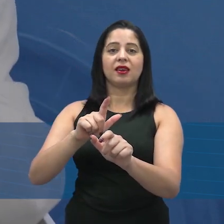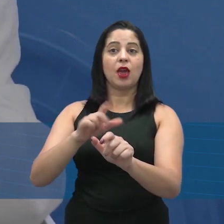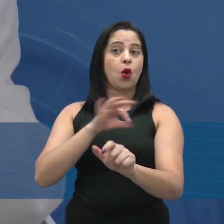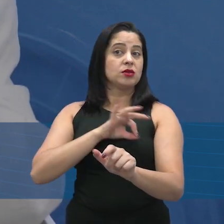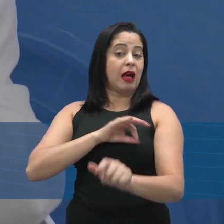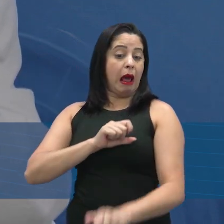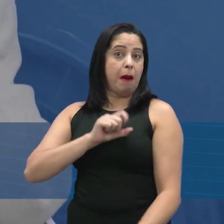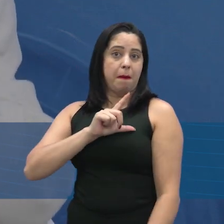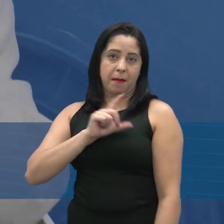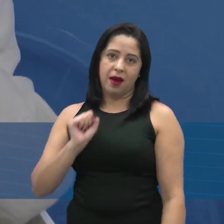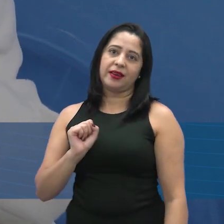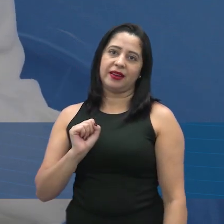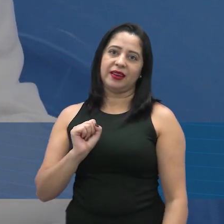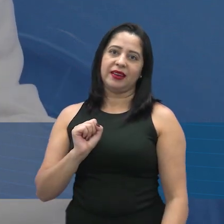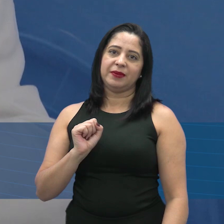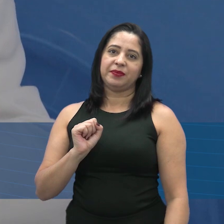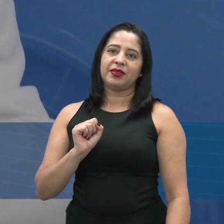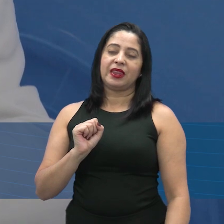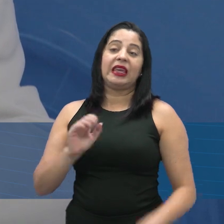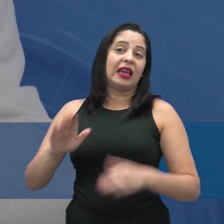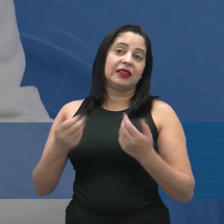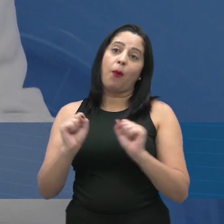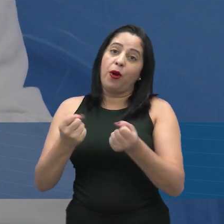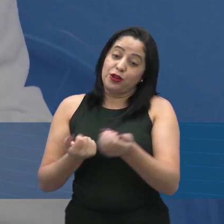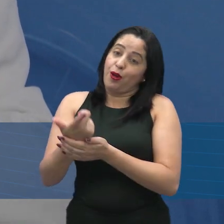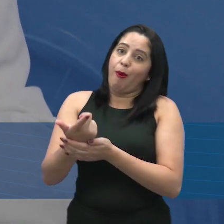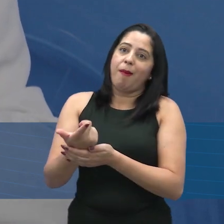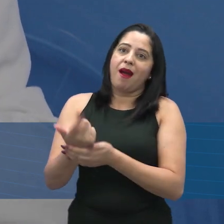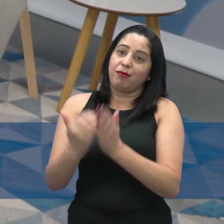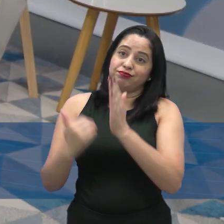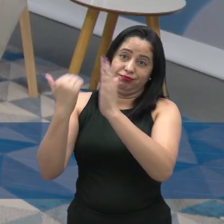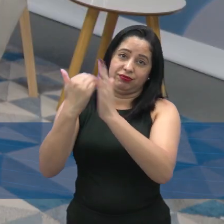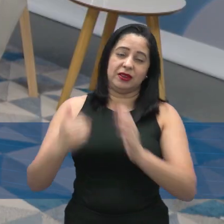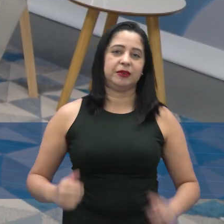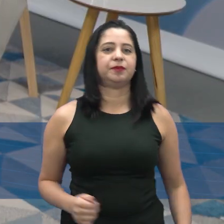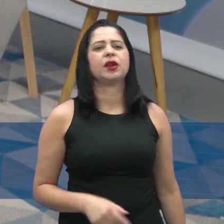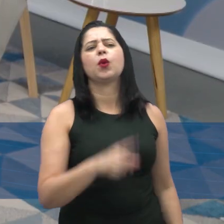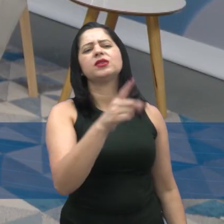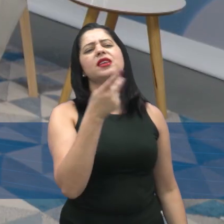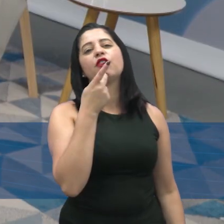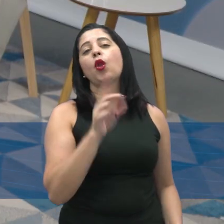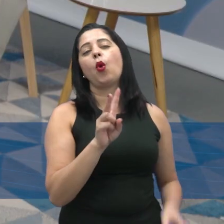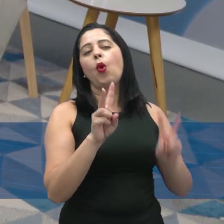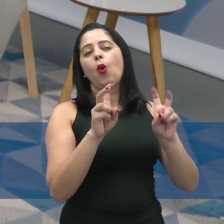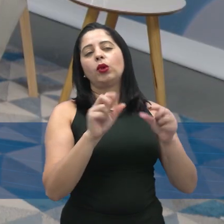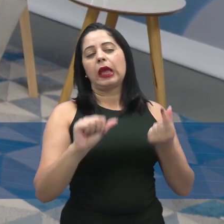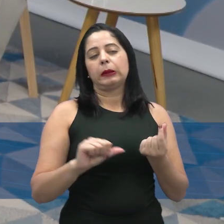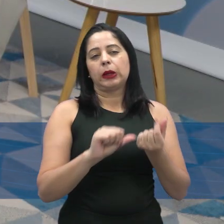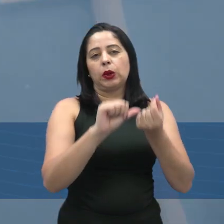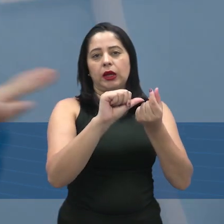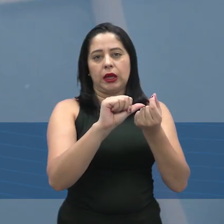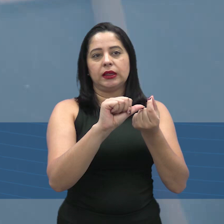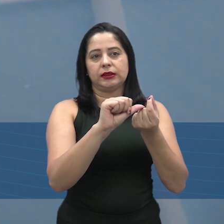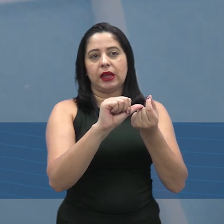renda maior. Aí, evidentemente, melhor escolha de consumo. Sim. O senhor falou da classe média, né, que dita